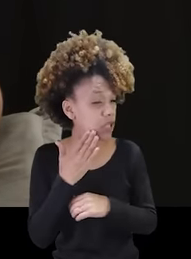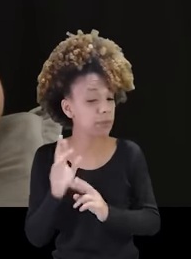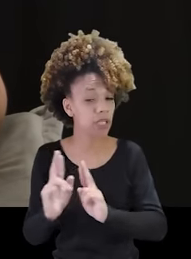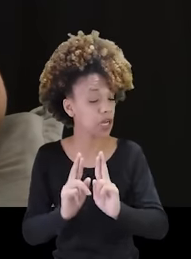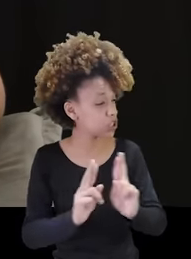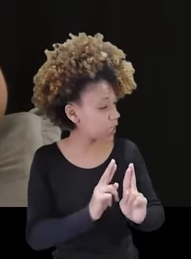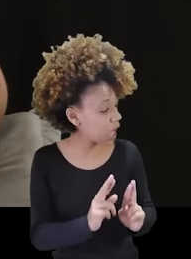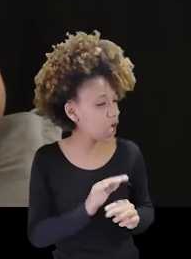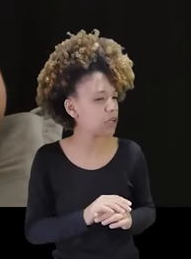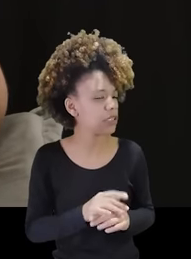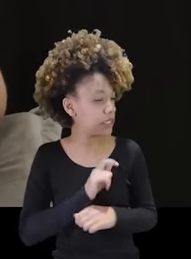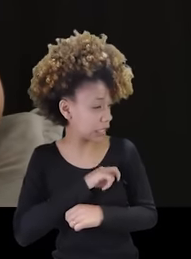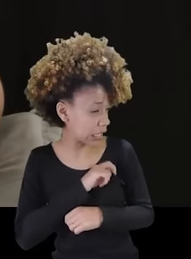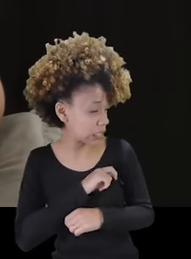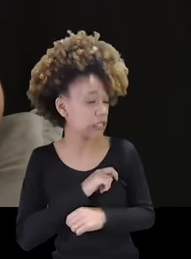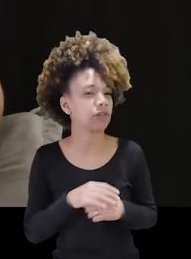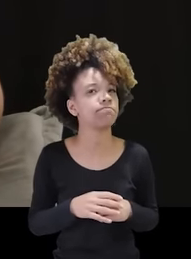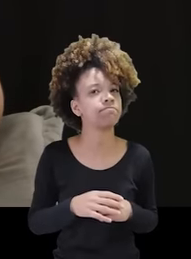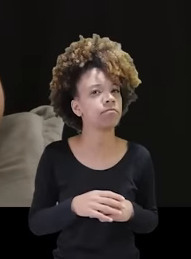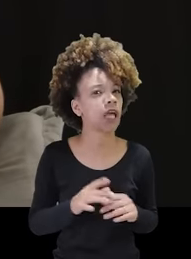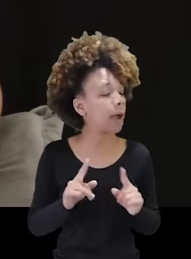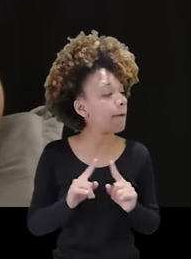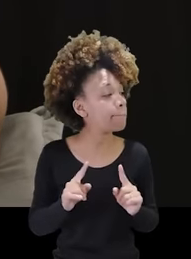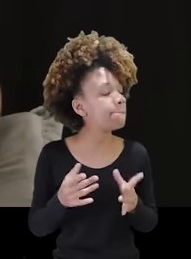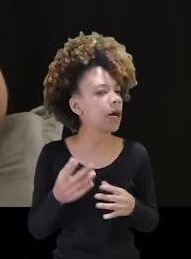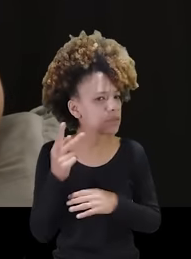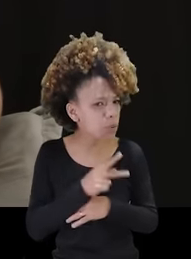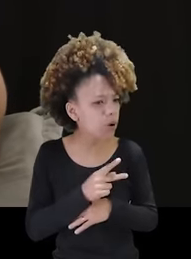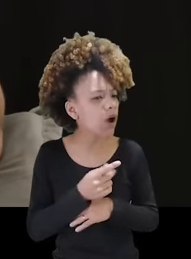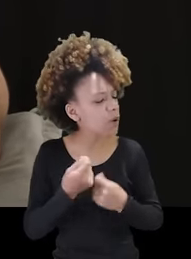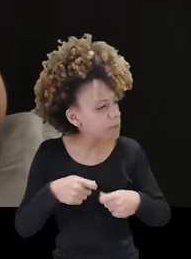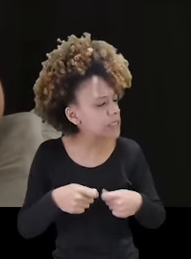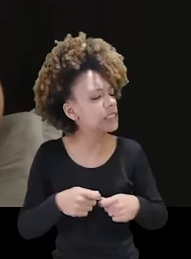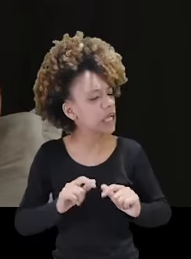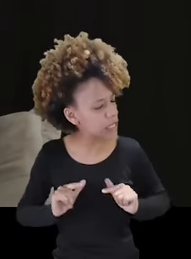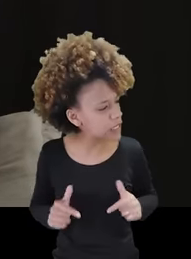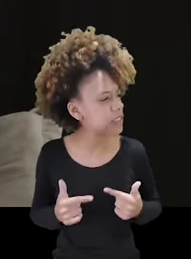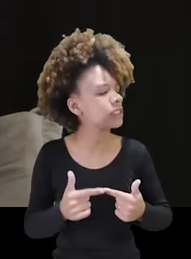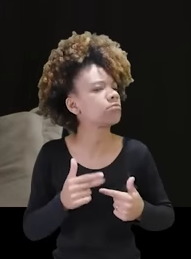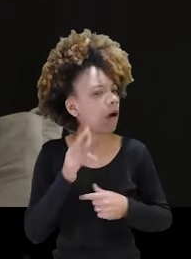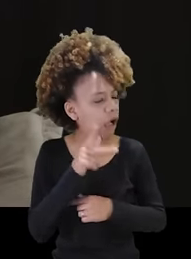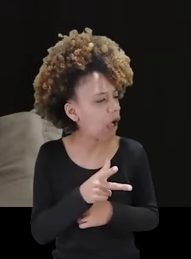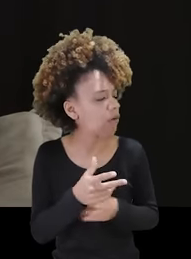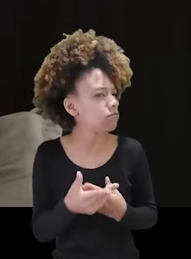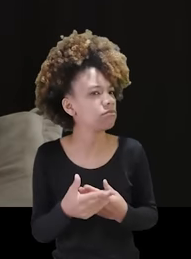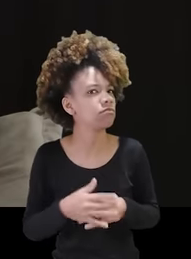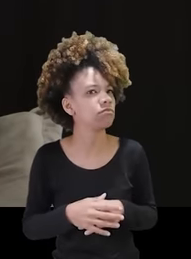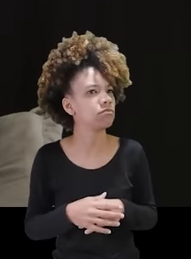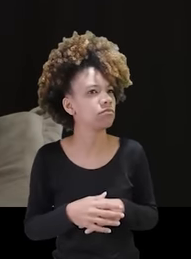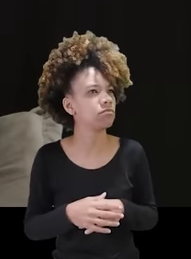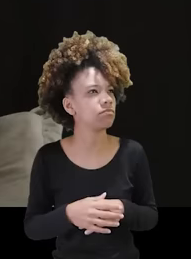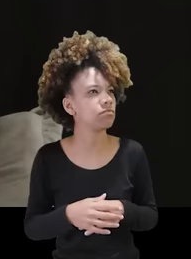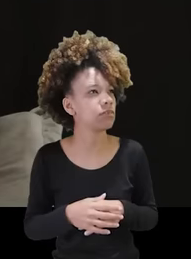se relacionar muito malandro né mas ele na hora que precisa ele é gay rindo para e